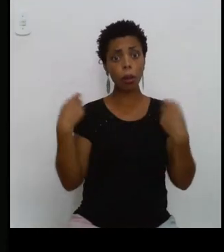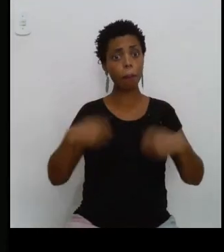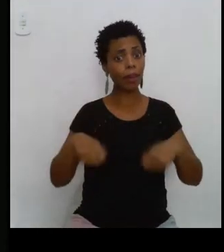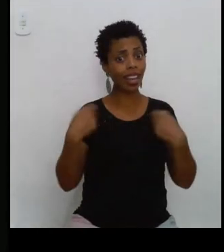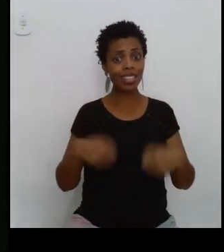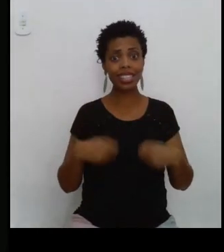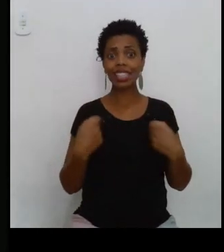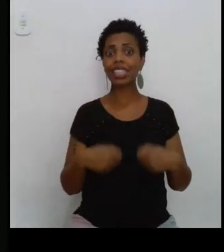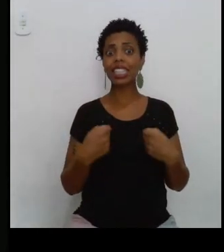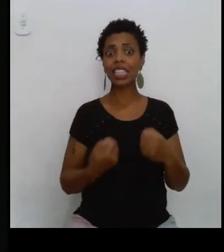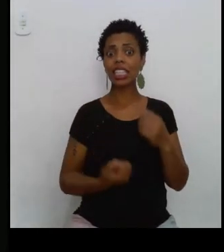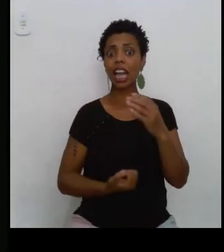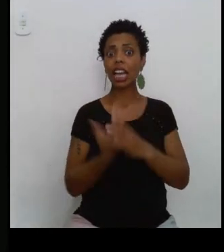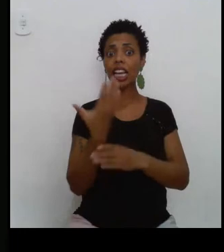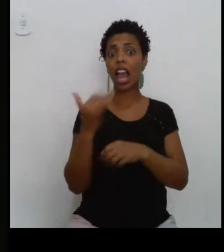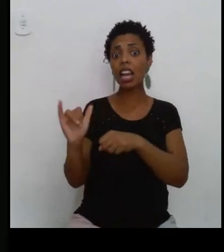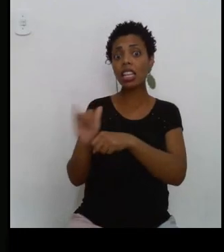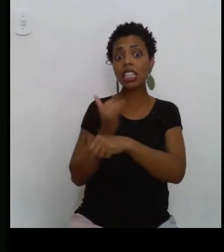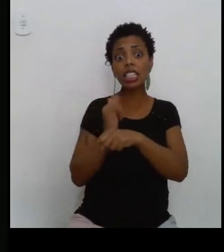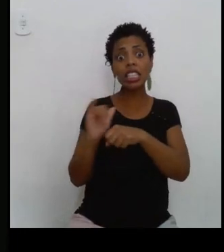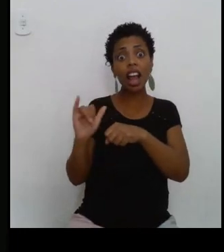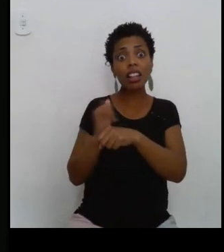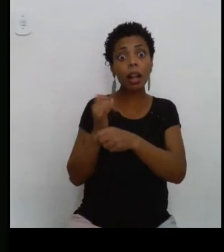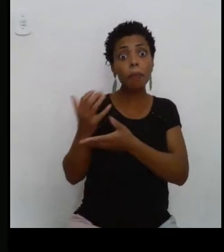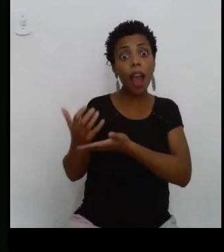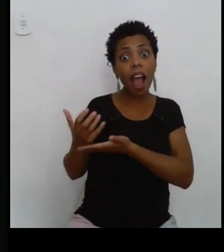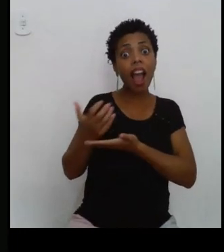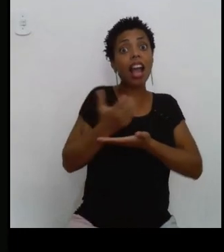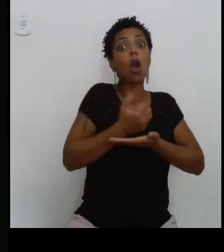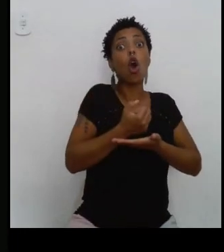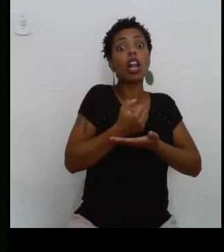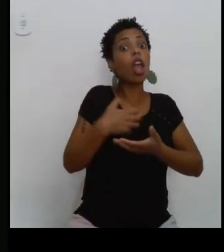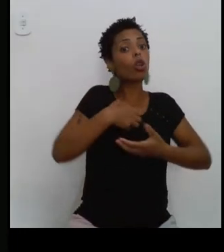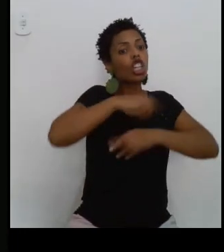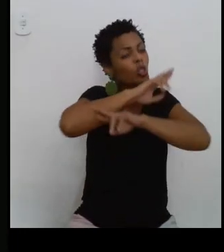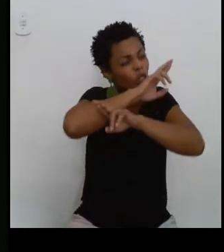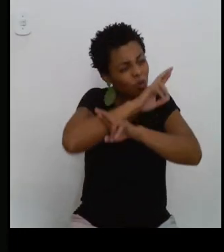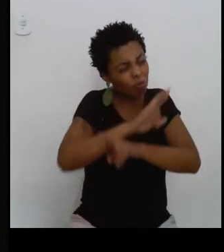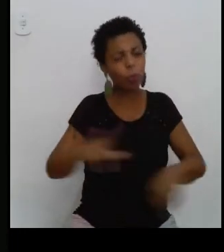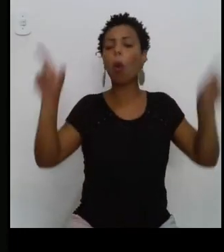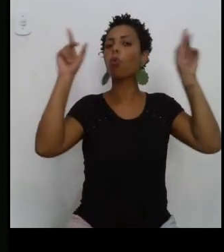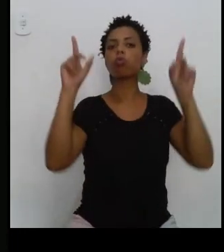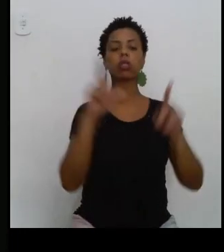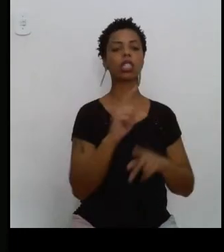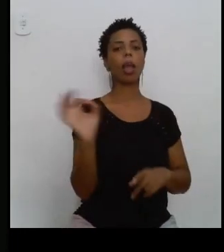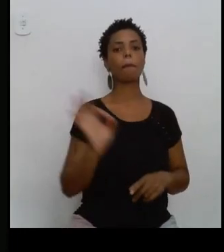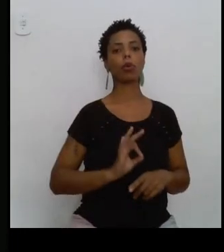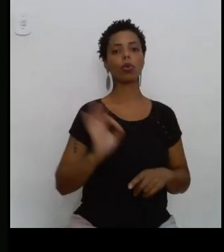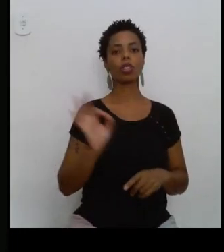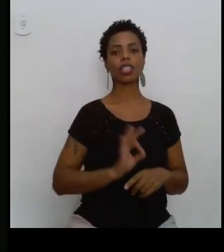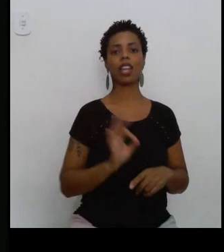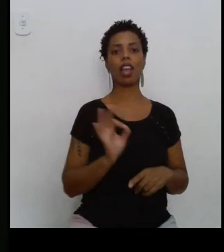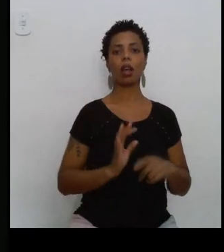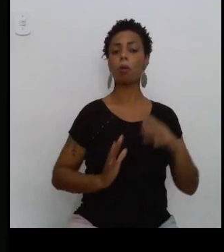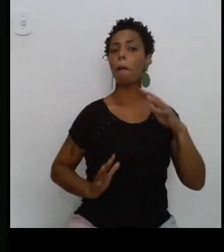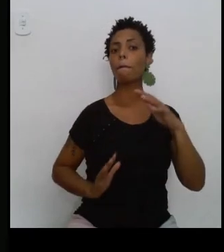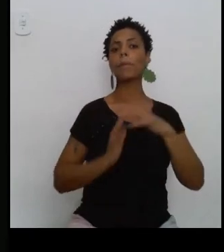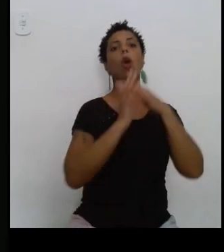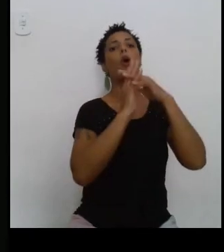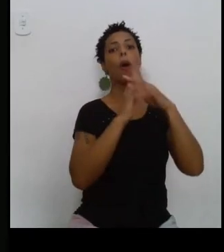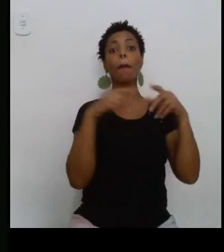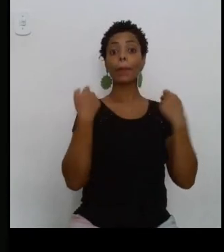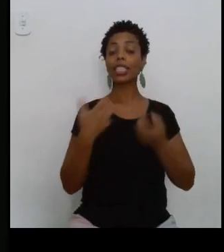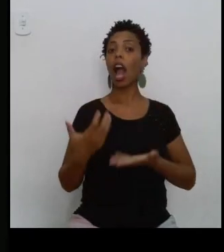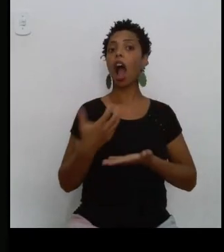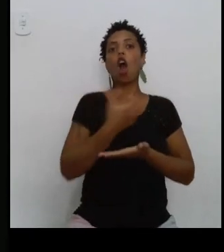meios de acolher radicalidade e é preciso acolher radicalidade se vocês